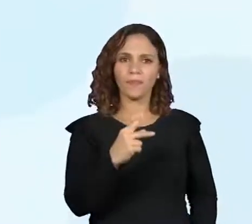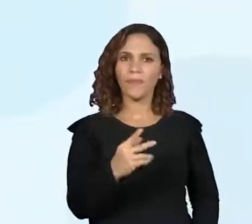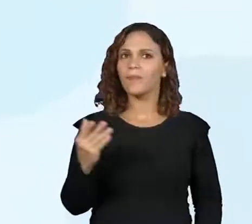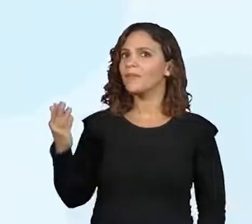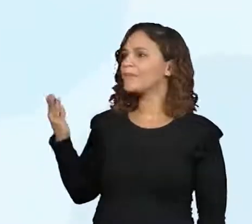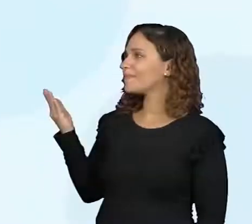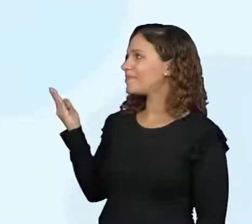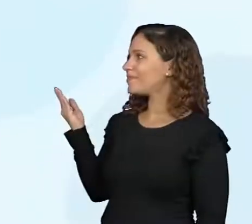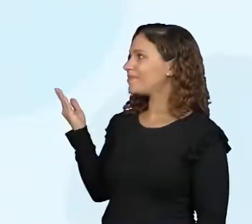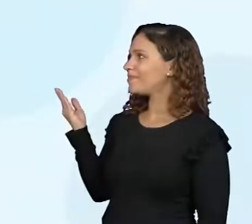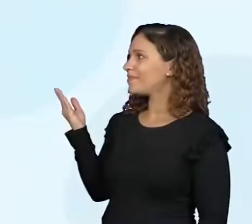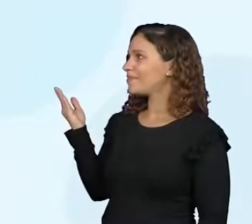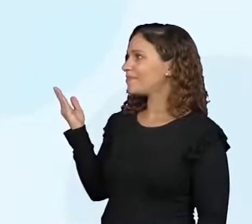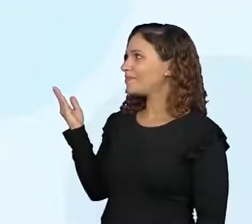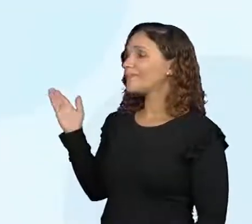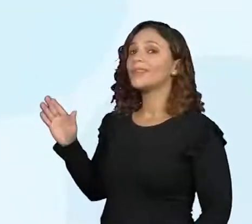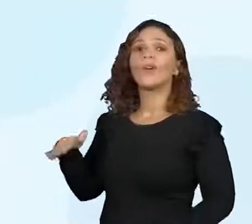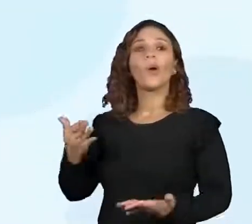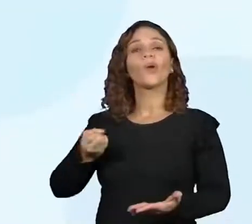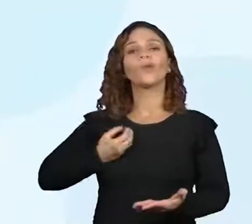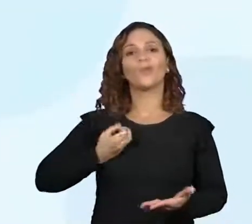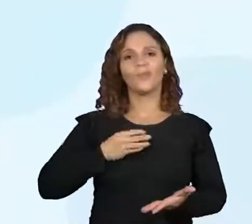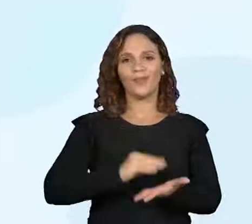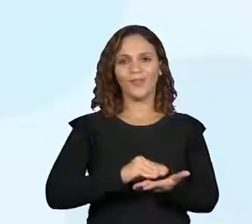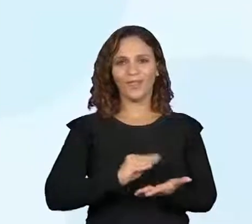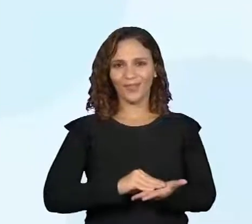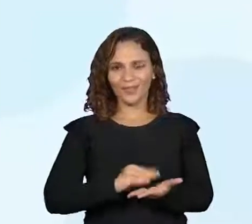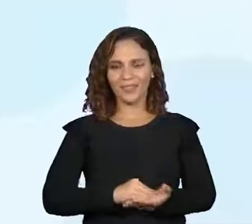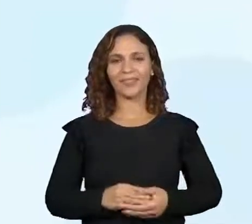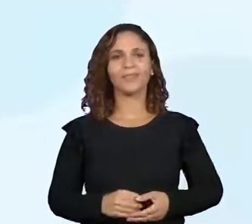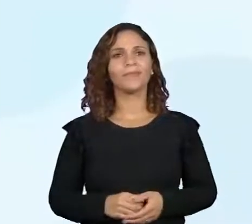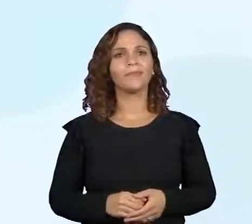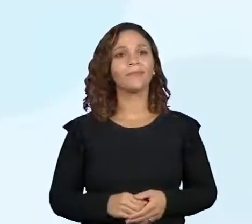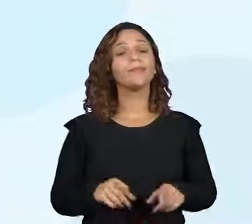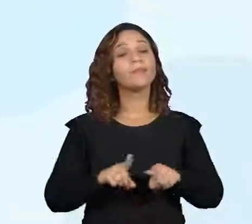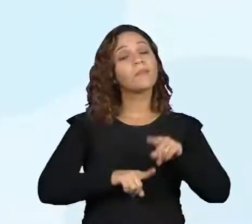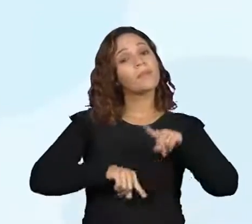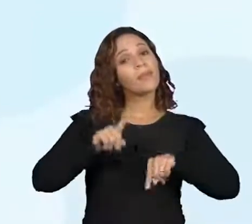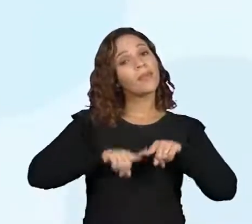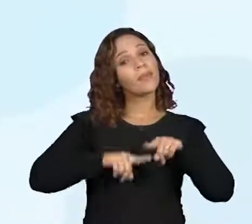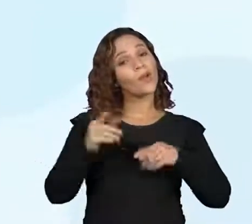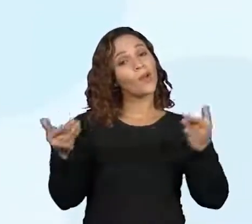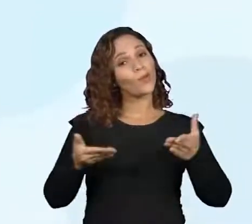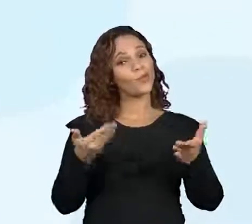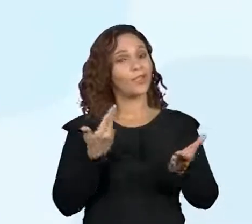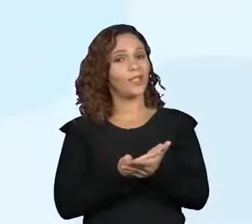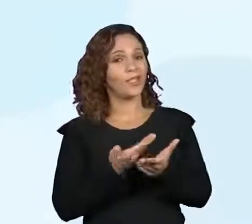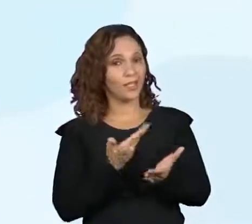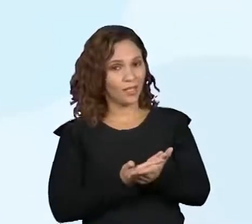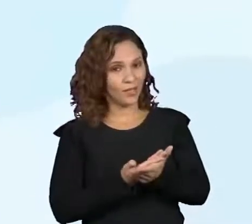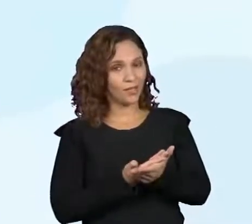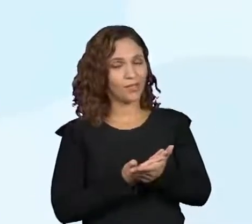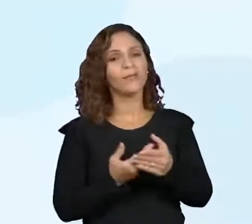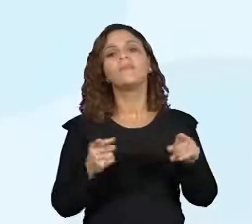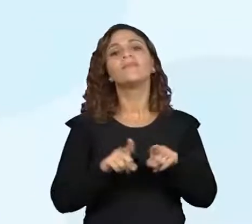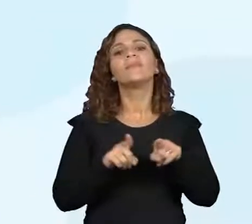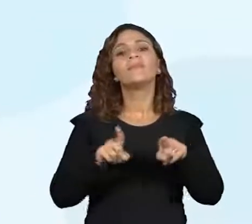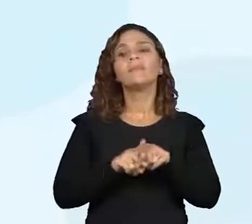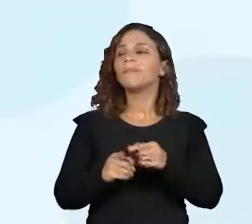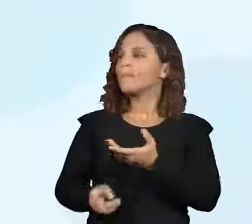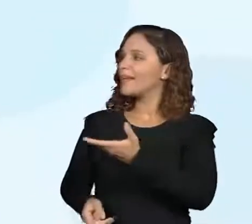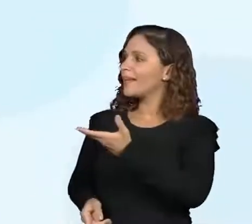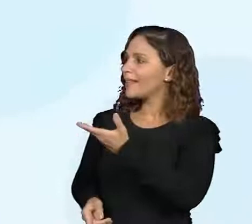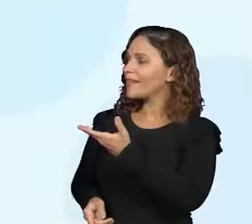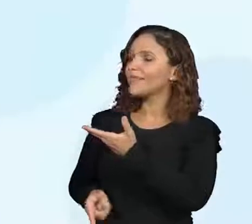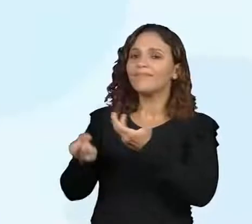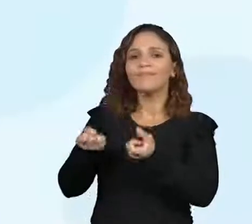vocês descobrirem qual número completa a sequência, o material utilizado na aula e o nosso formulário de